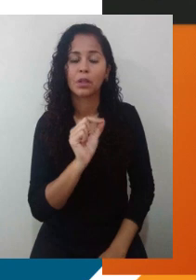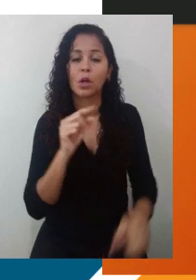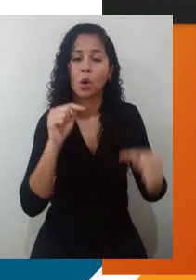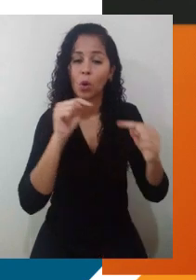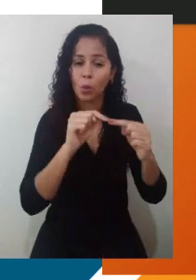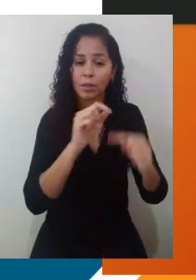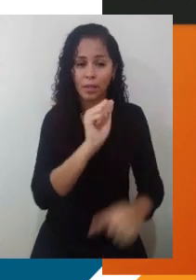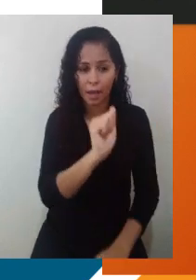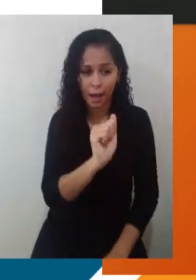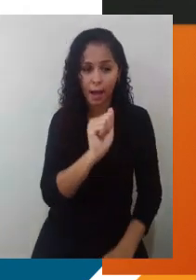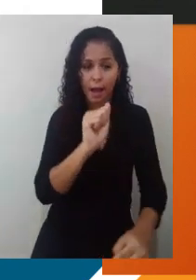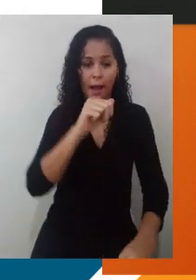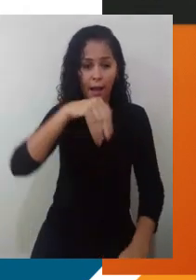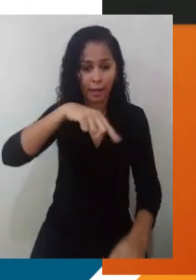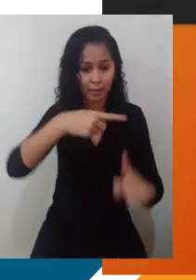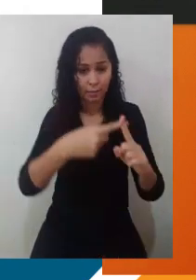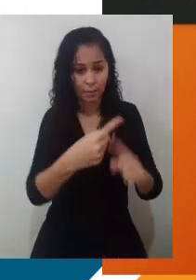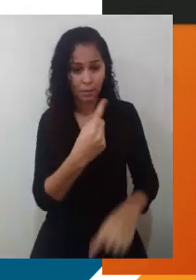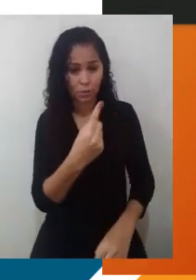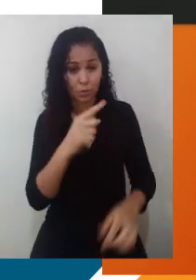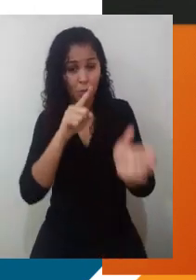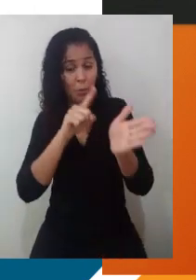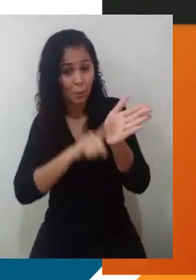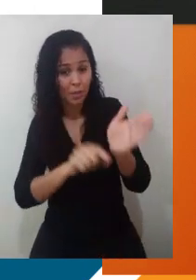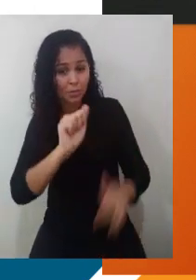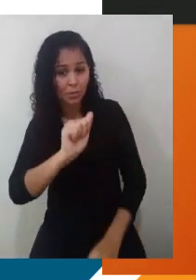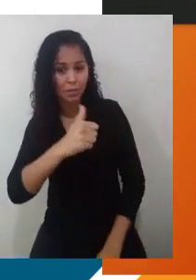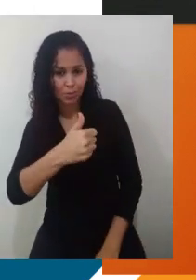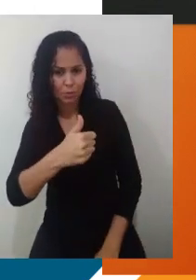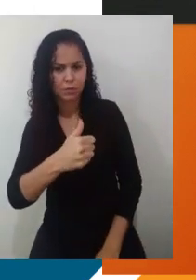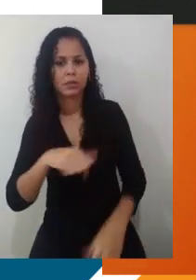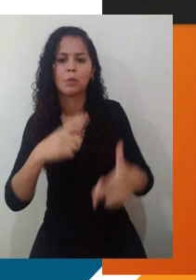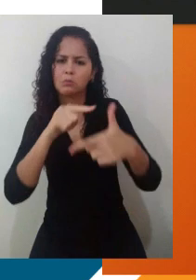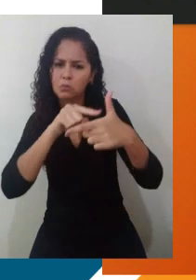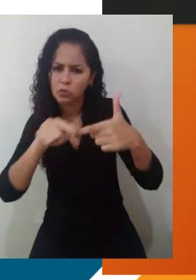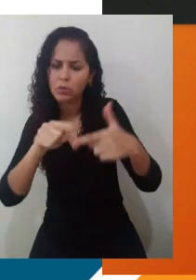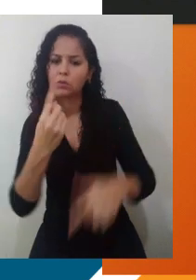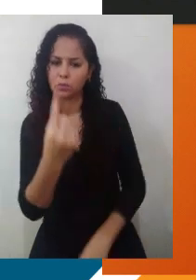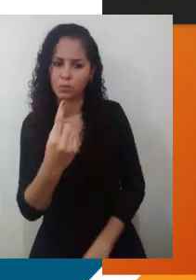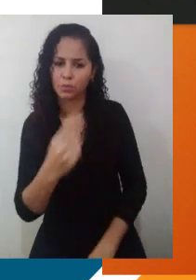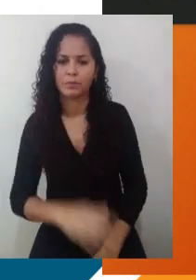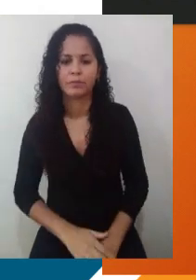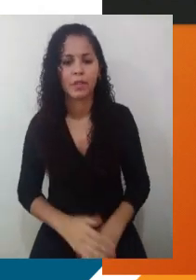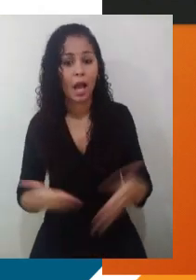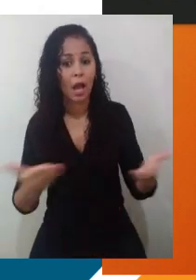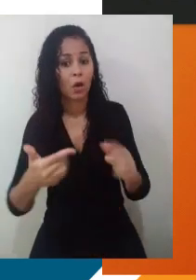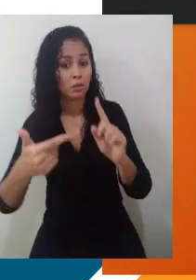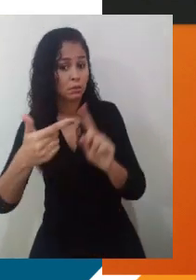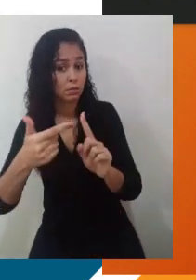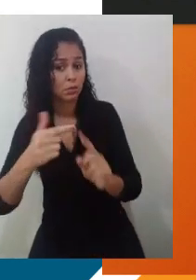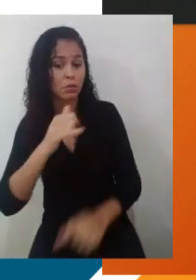1 menos A1, que eu posso pensar que está sendo dividido por 1. E nesse segundo exemplo, em que a razão